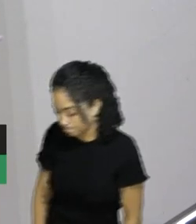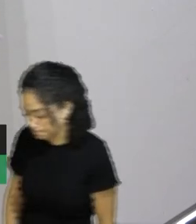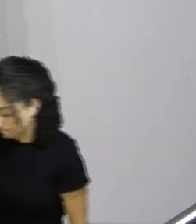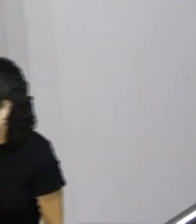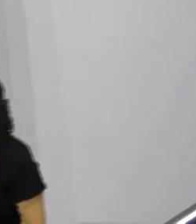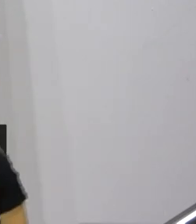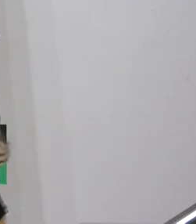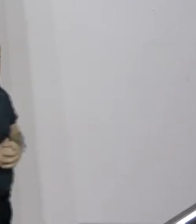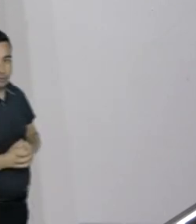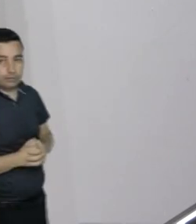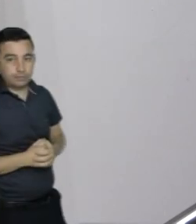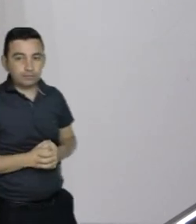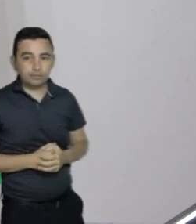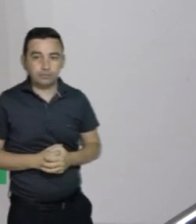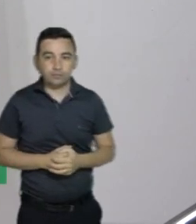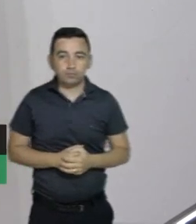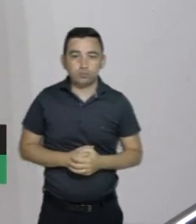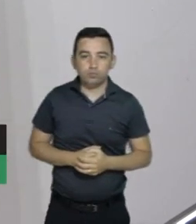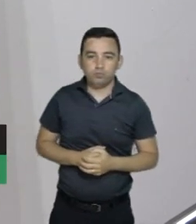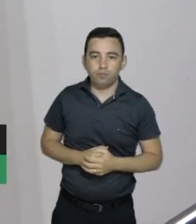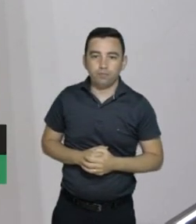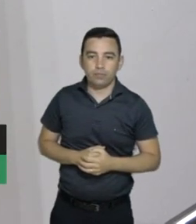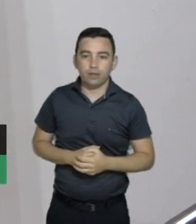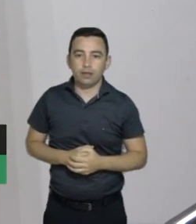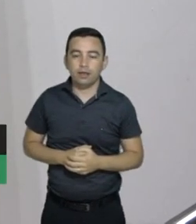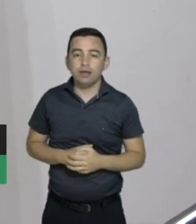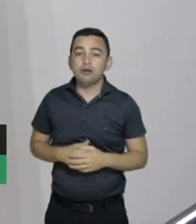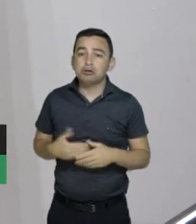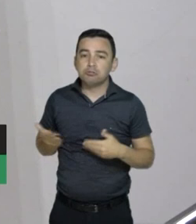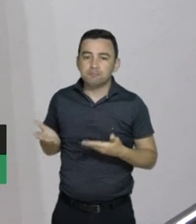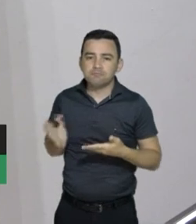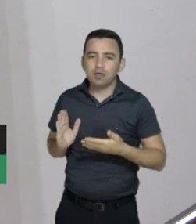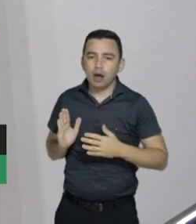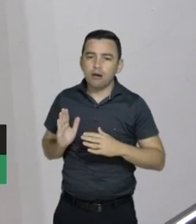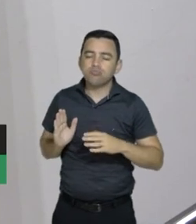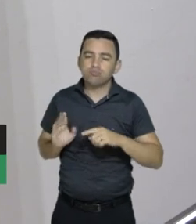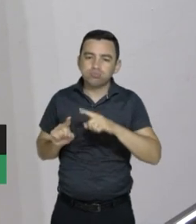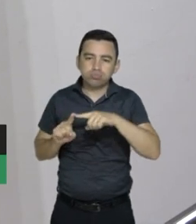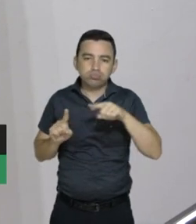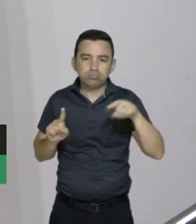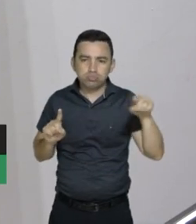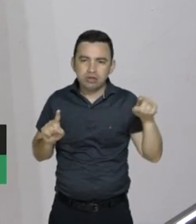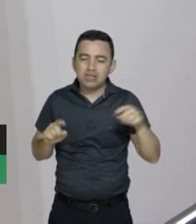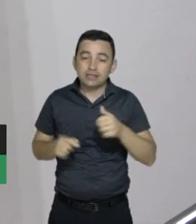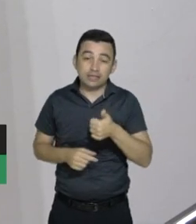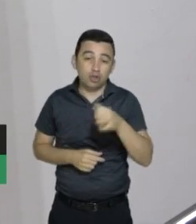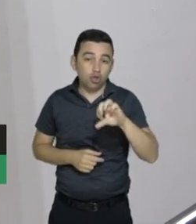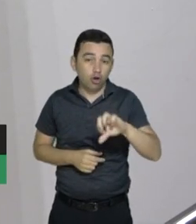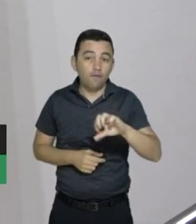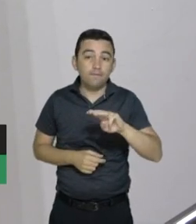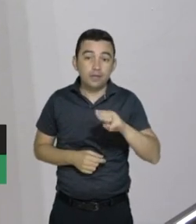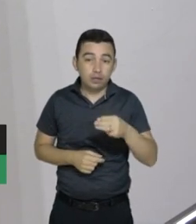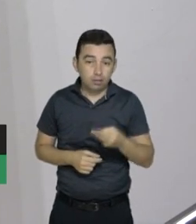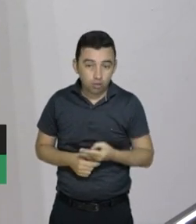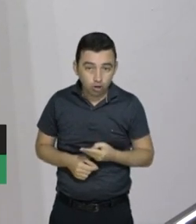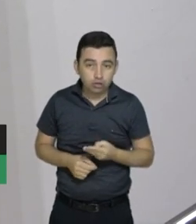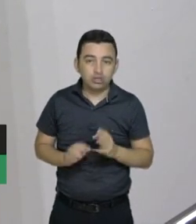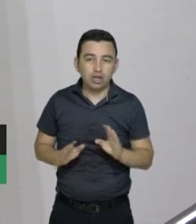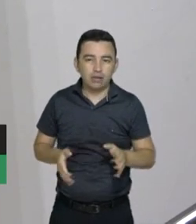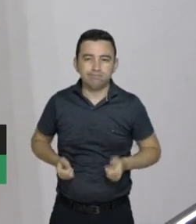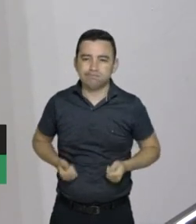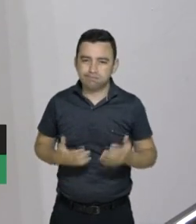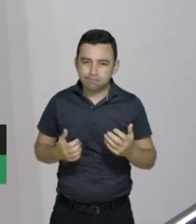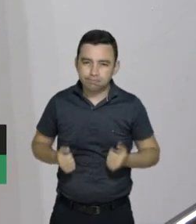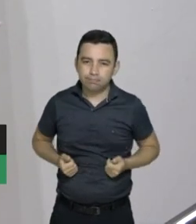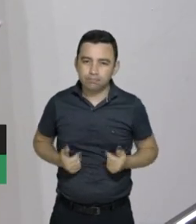segundo levantamento ao menos 19 milhões foram gastos em pagamentos indevidos para alunos que já não que já estavam